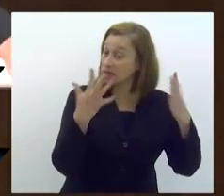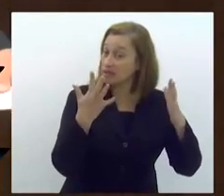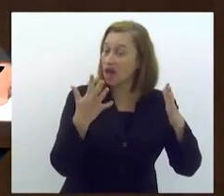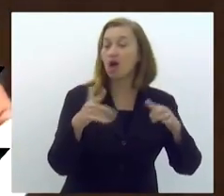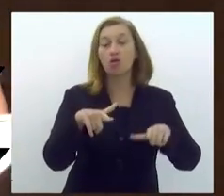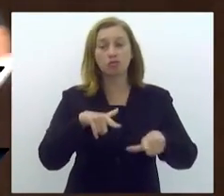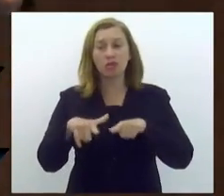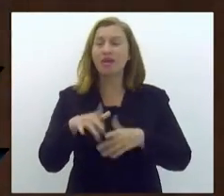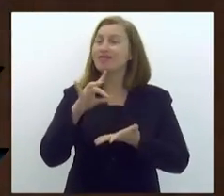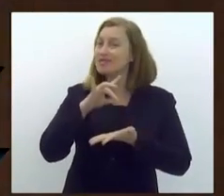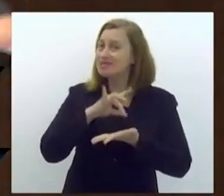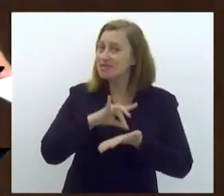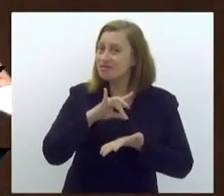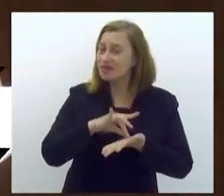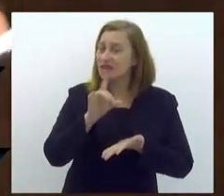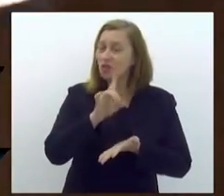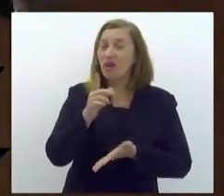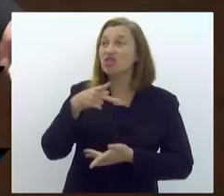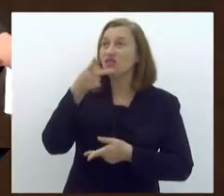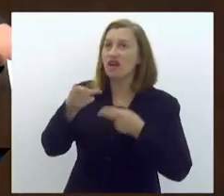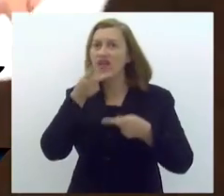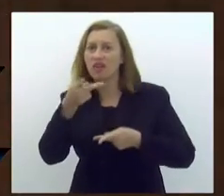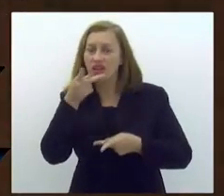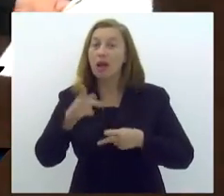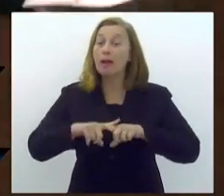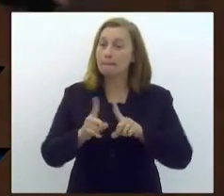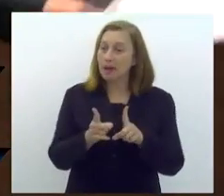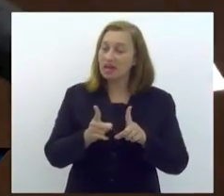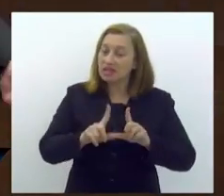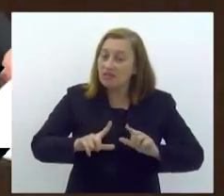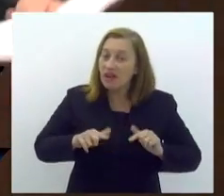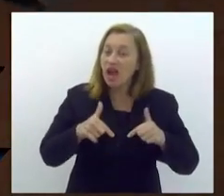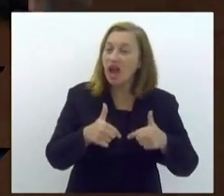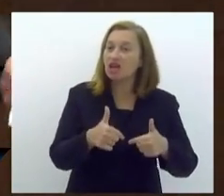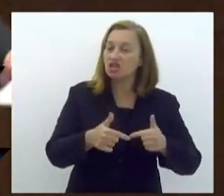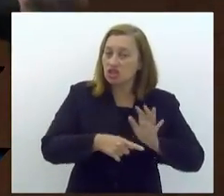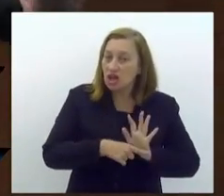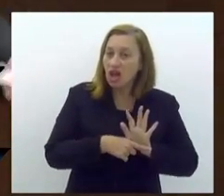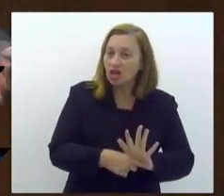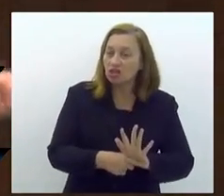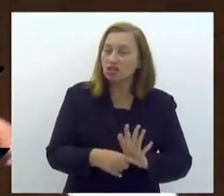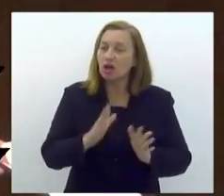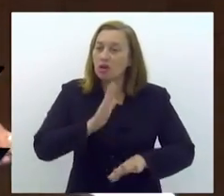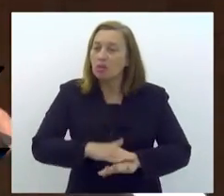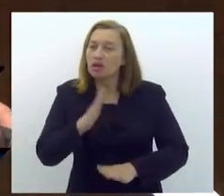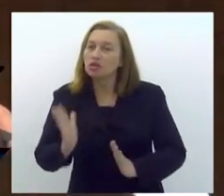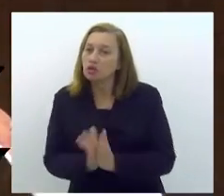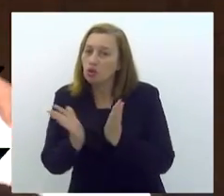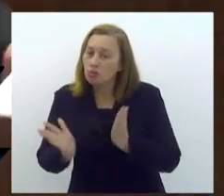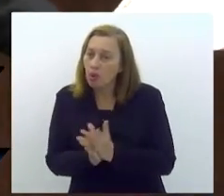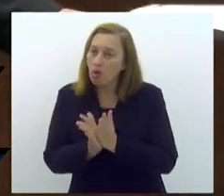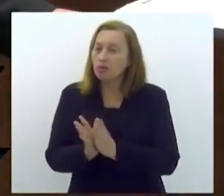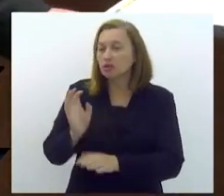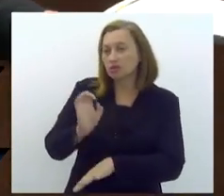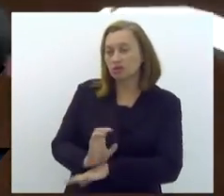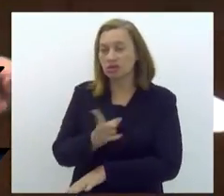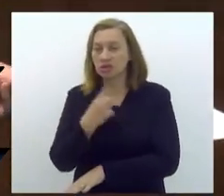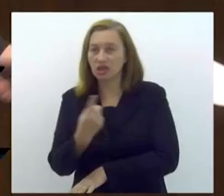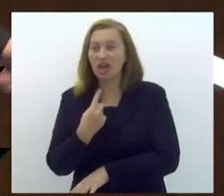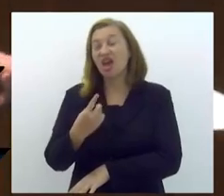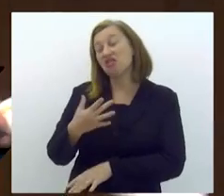de verdade não é falácia e que vai beneficiar os mais vulneráveis do nosso Estado a gente